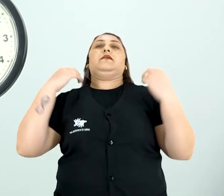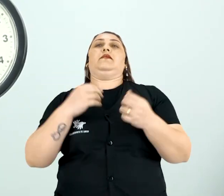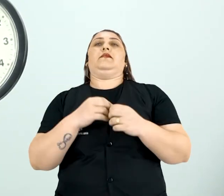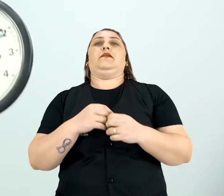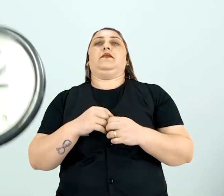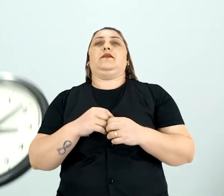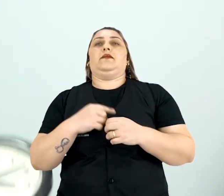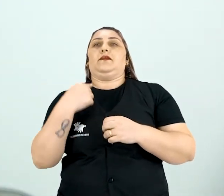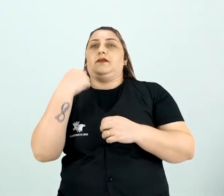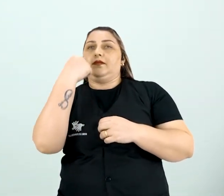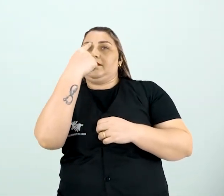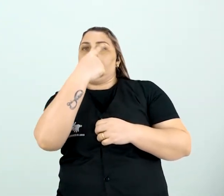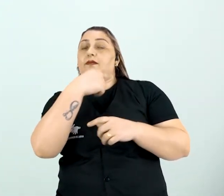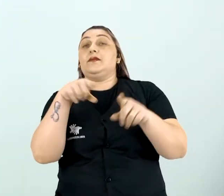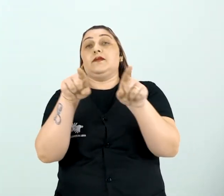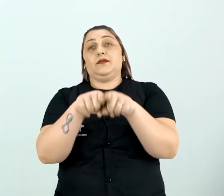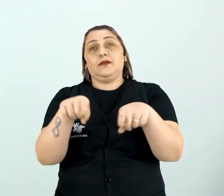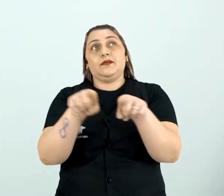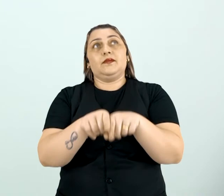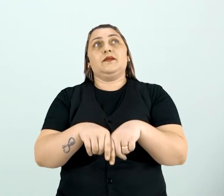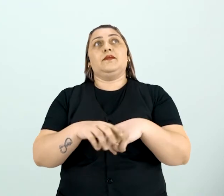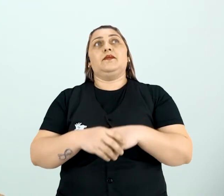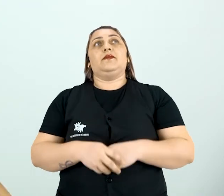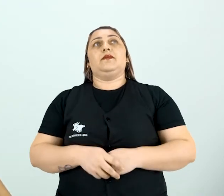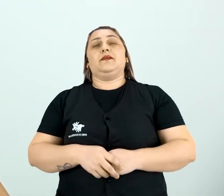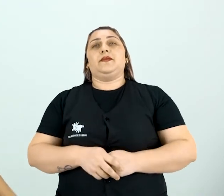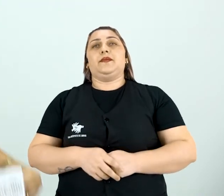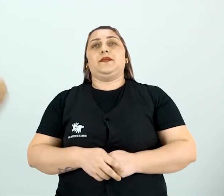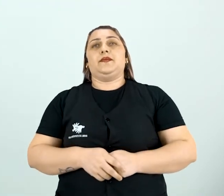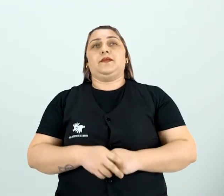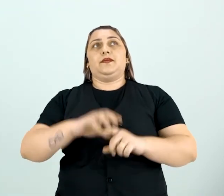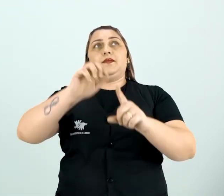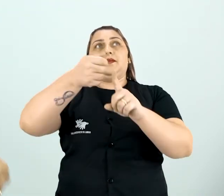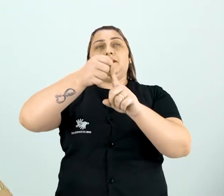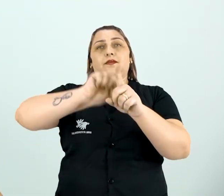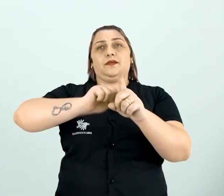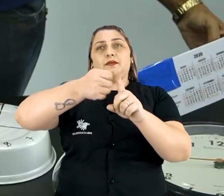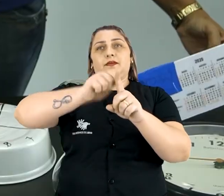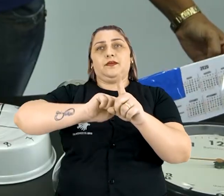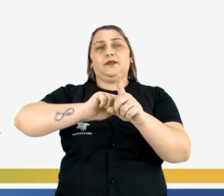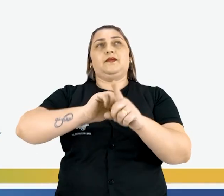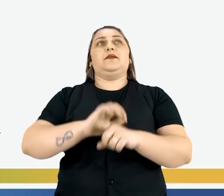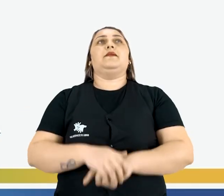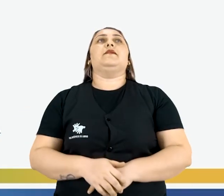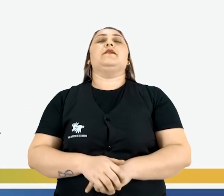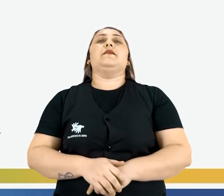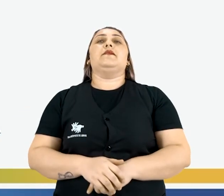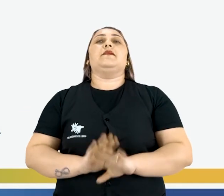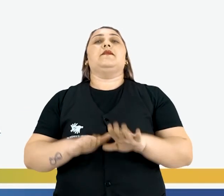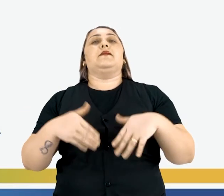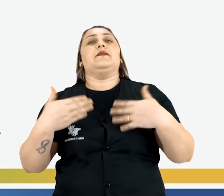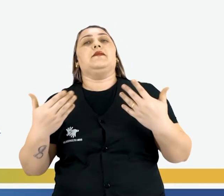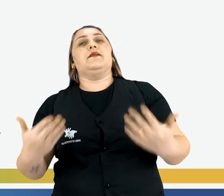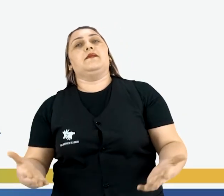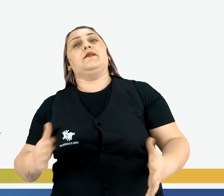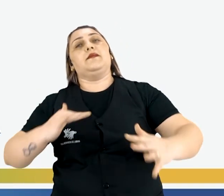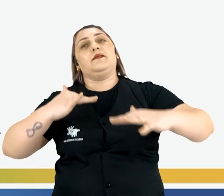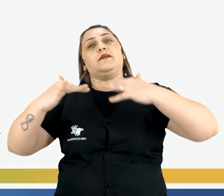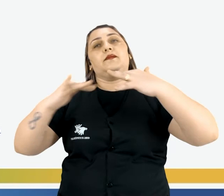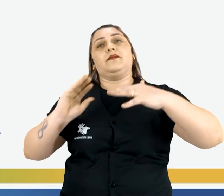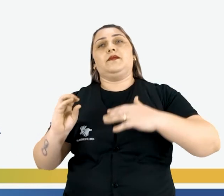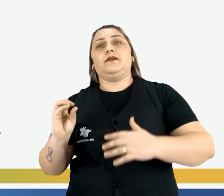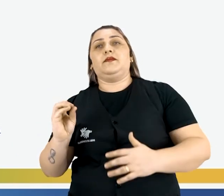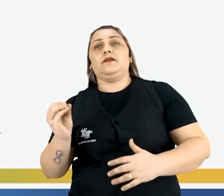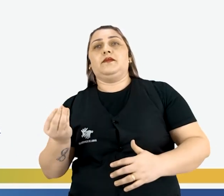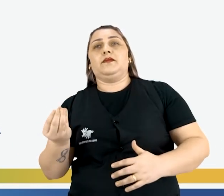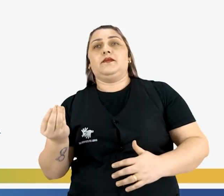passando o tempo e também com isso os calendários. Como consequência dos movimentos de